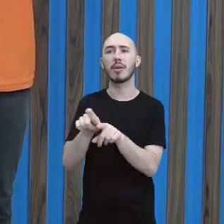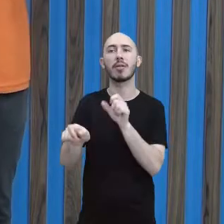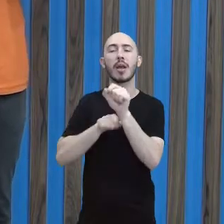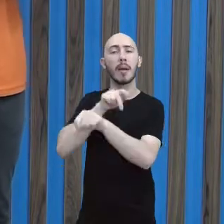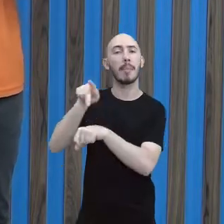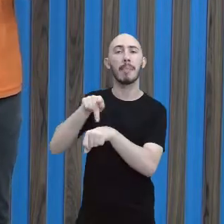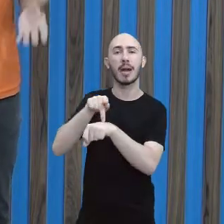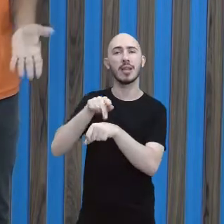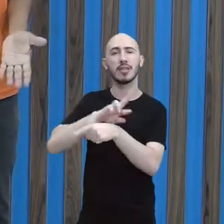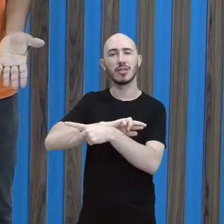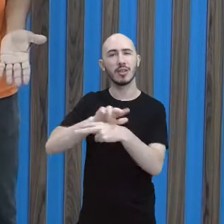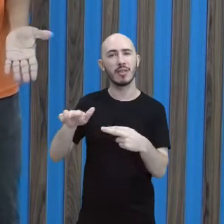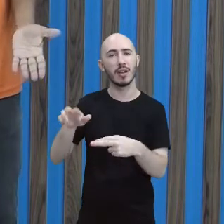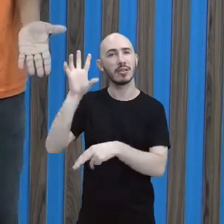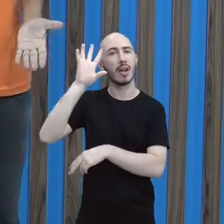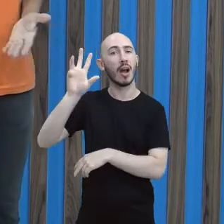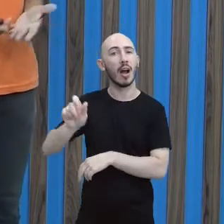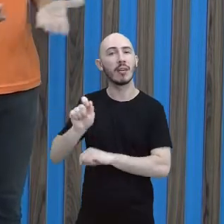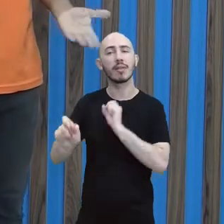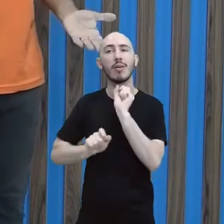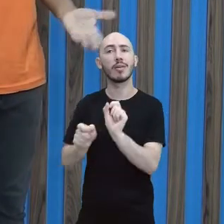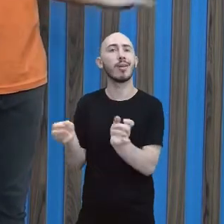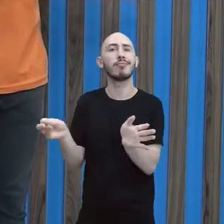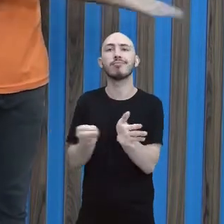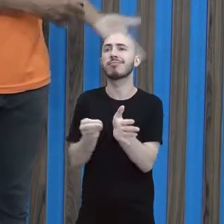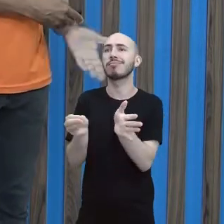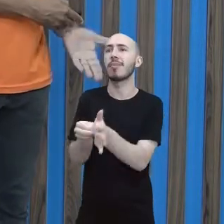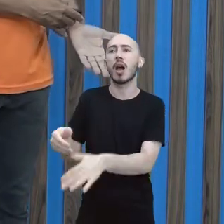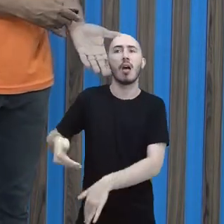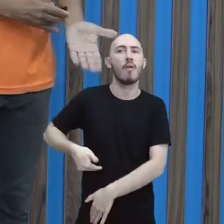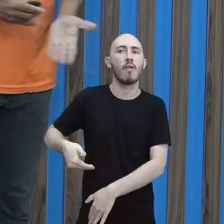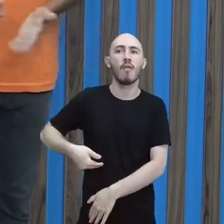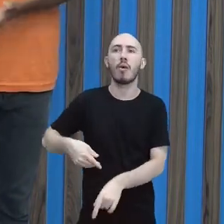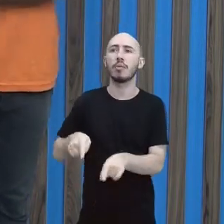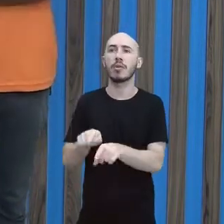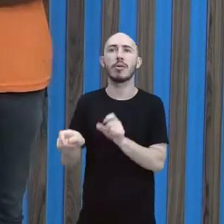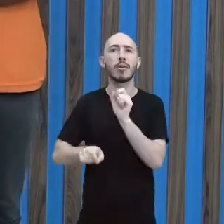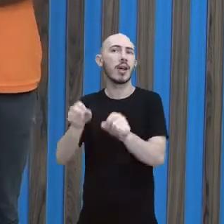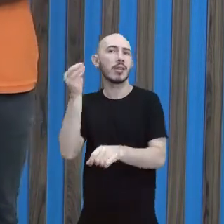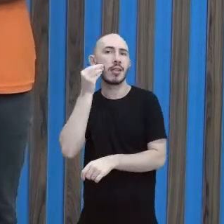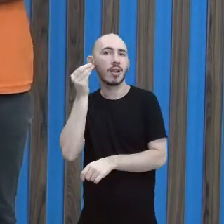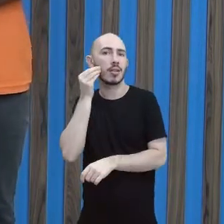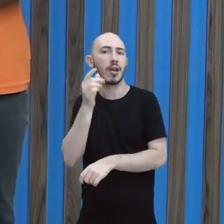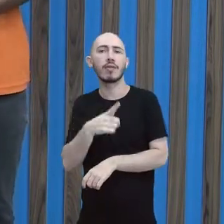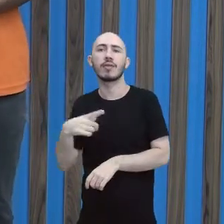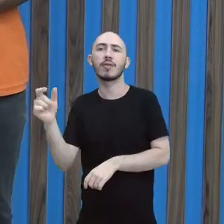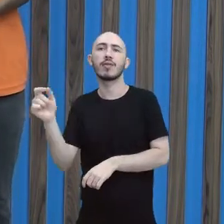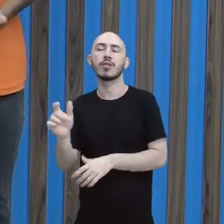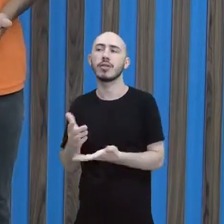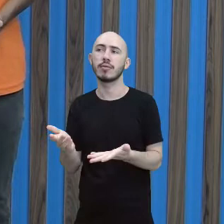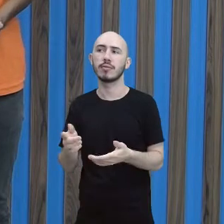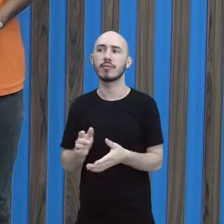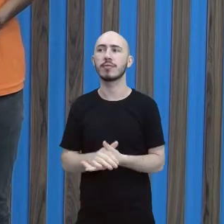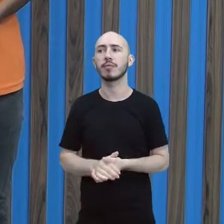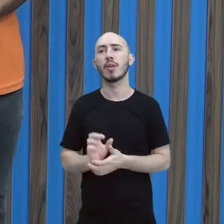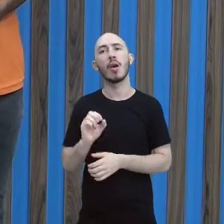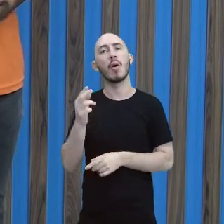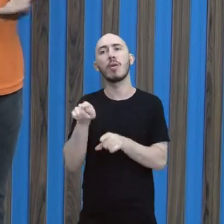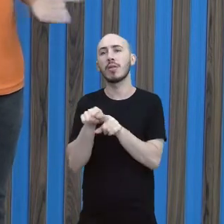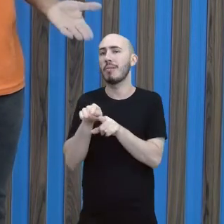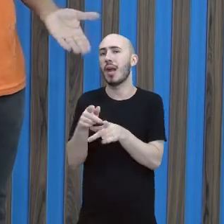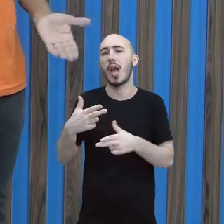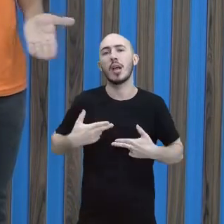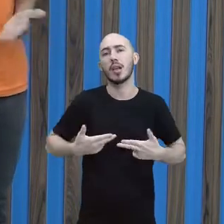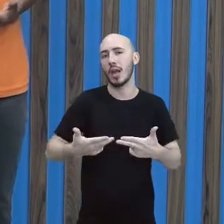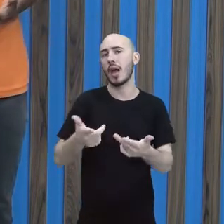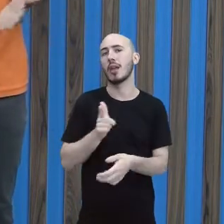tem recurso nenhum para eles, tá? Estão morrendo de fome, então vão tentar alguma coisa. Ou quando não estão na guerra, sabe